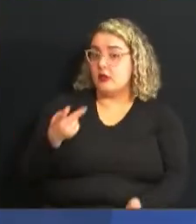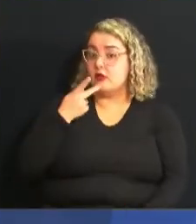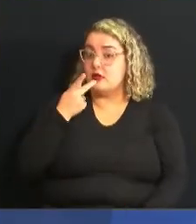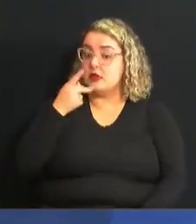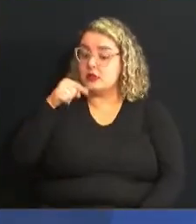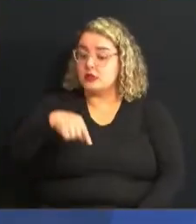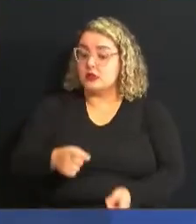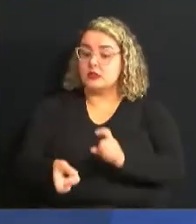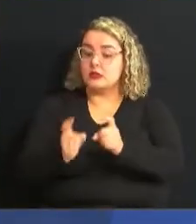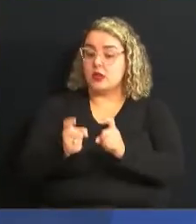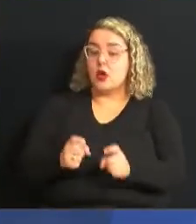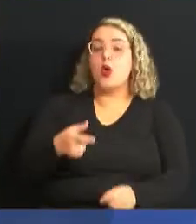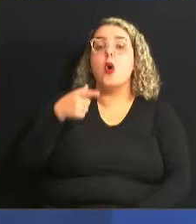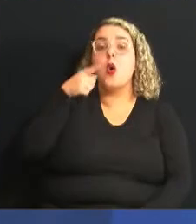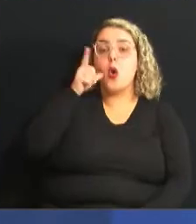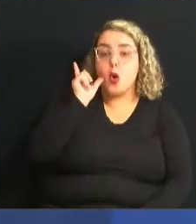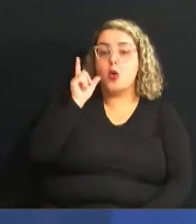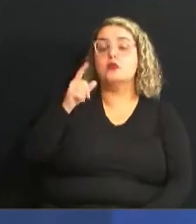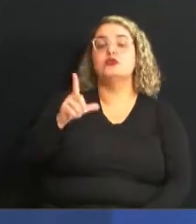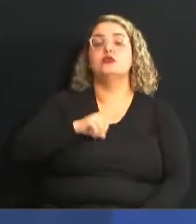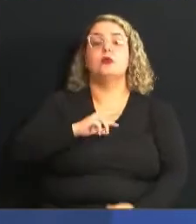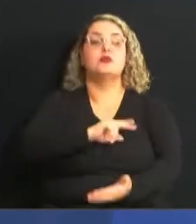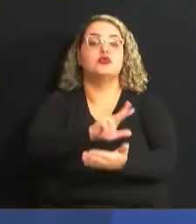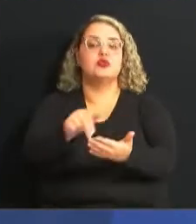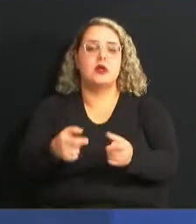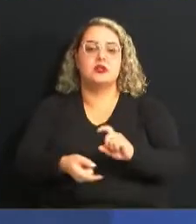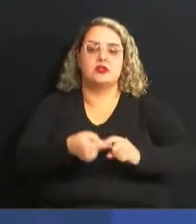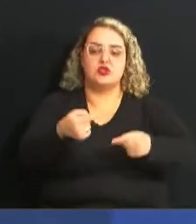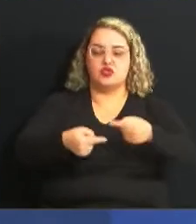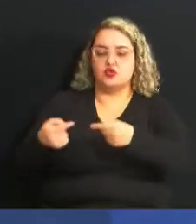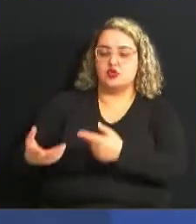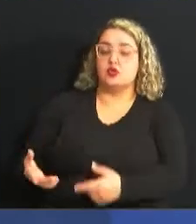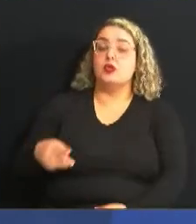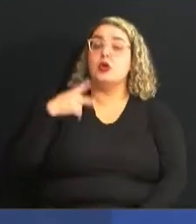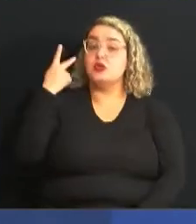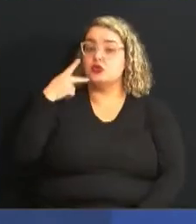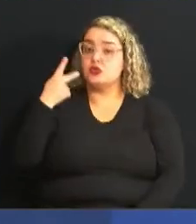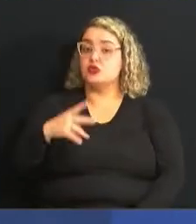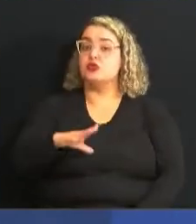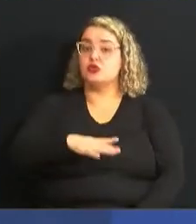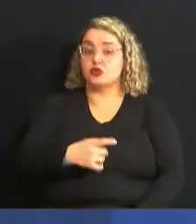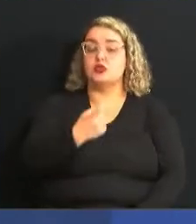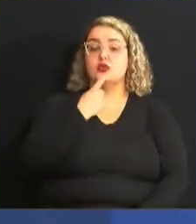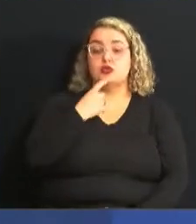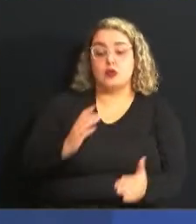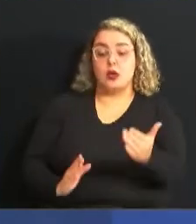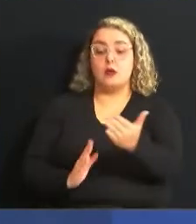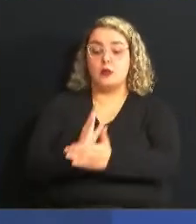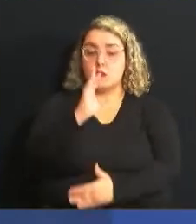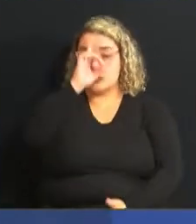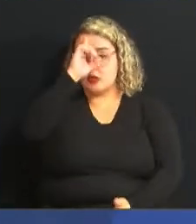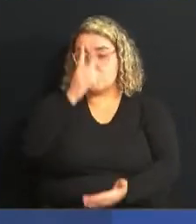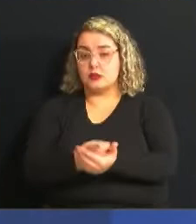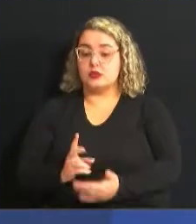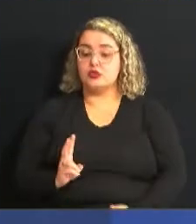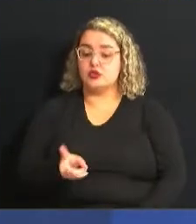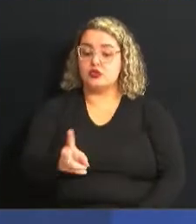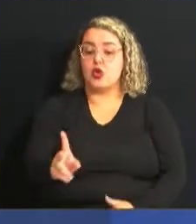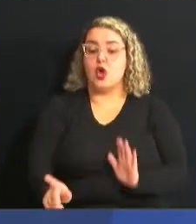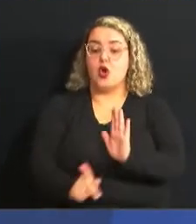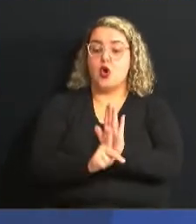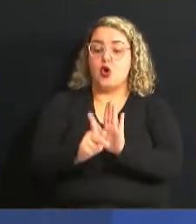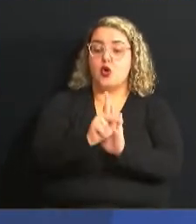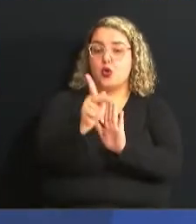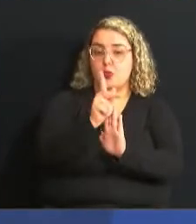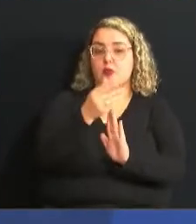ontem nós tivemos várias discussões e os vereadores de Campinas aprovaram em definitivo o projeto de autoria